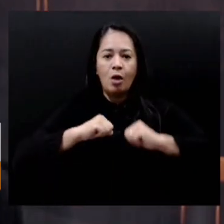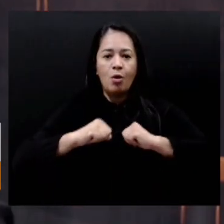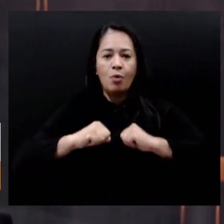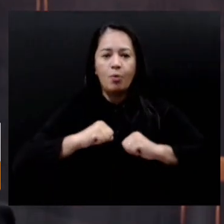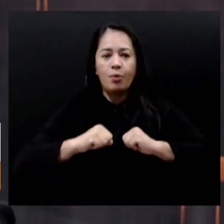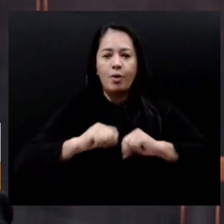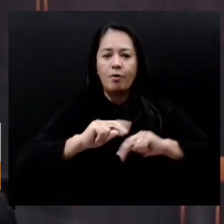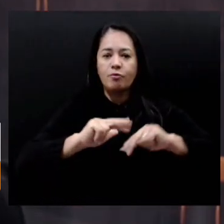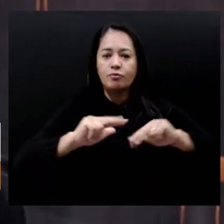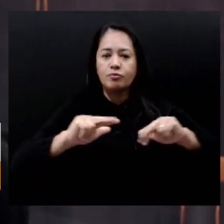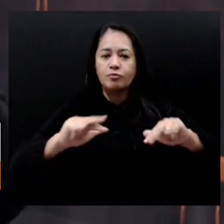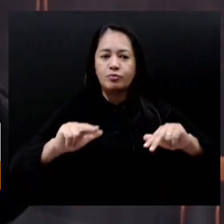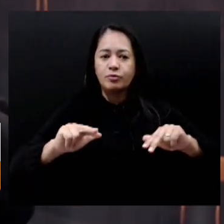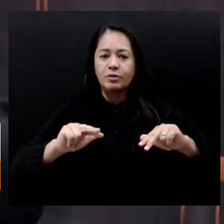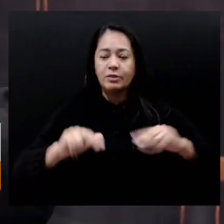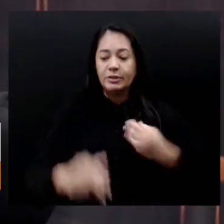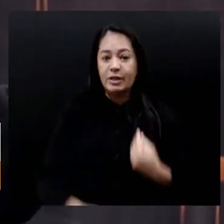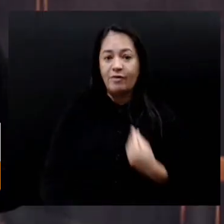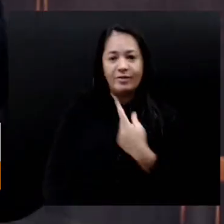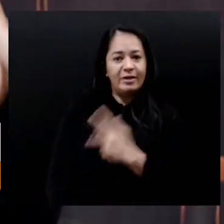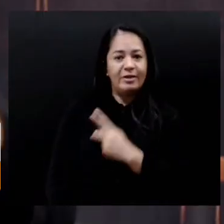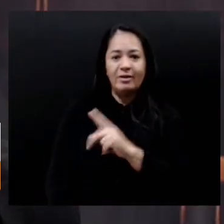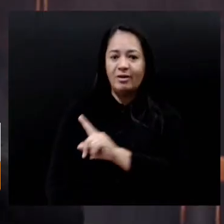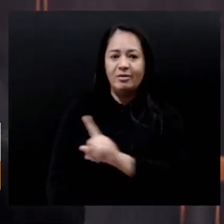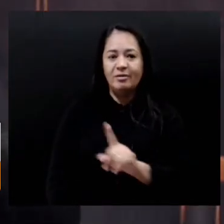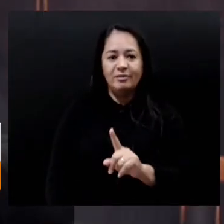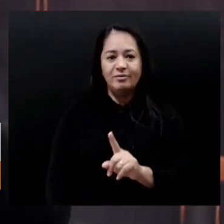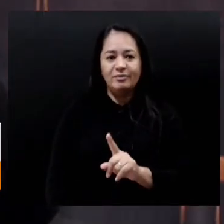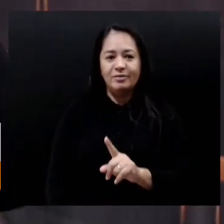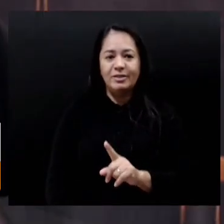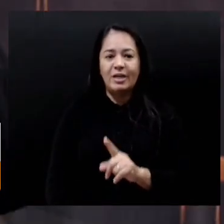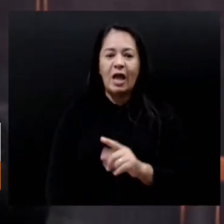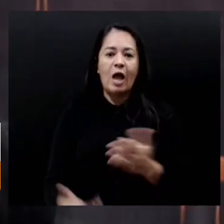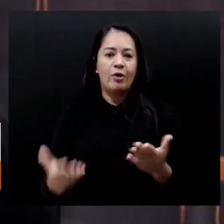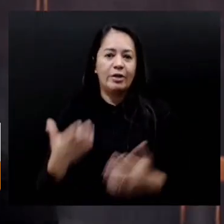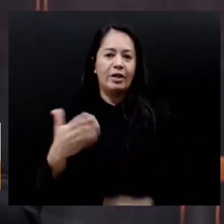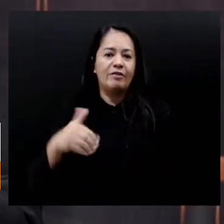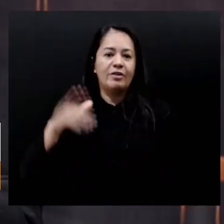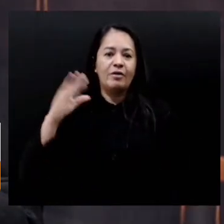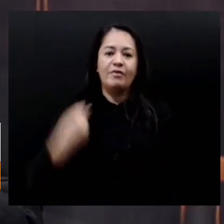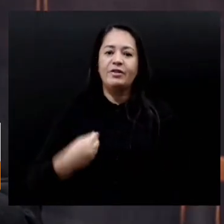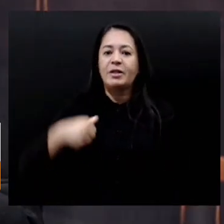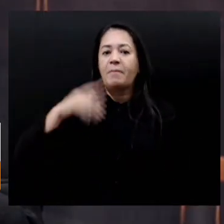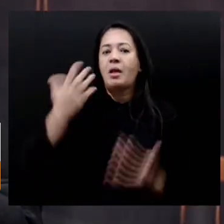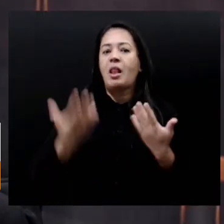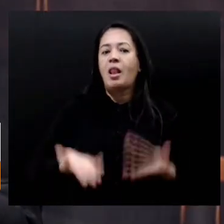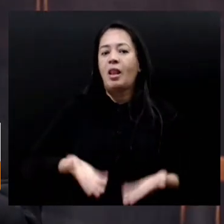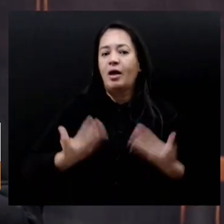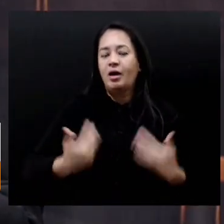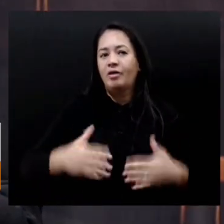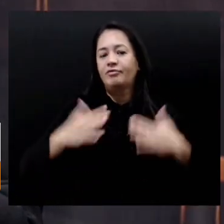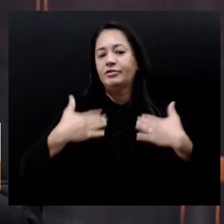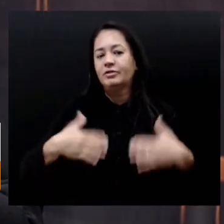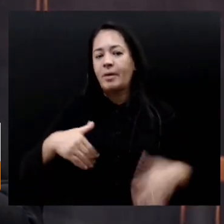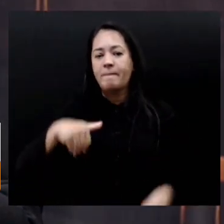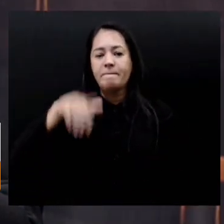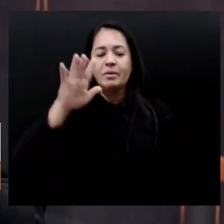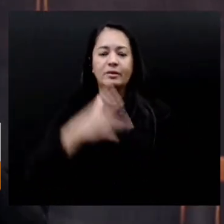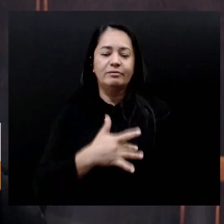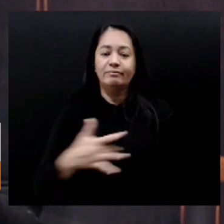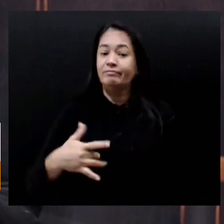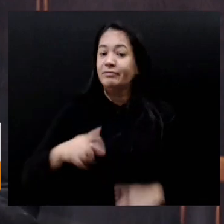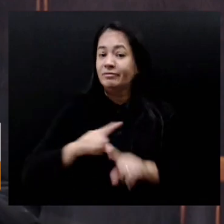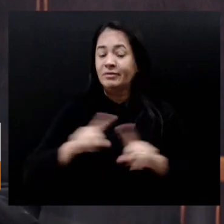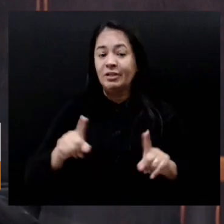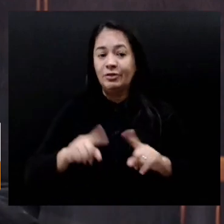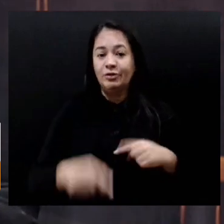da vida dela que vão fazer ela ter uma vida mais calma, mais leve, mais tranquila, mais saudável. Então a gente acaba descontando